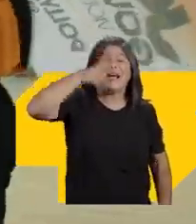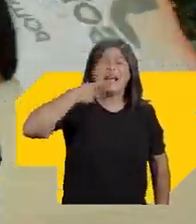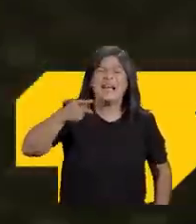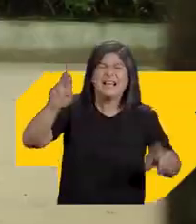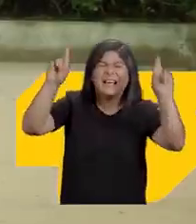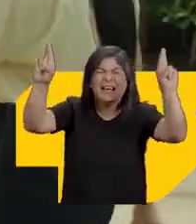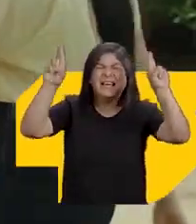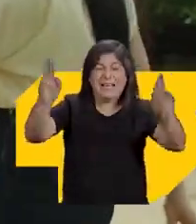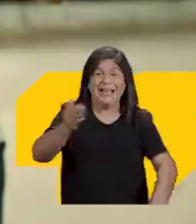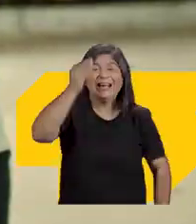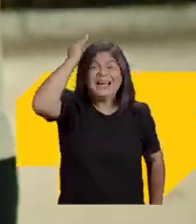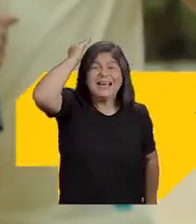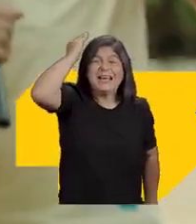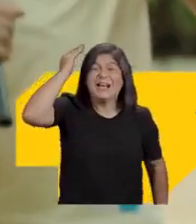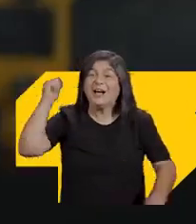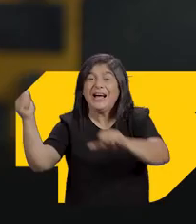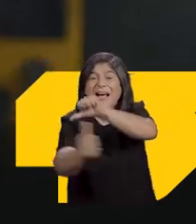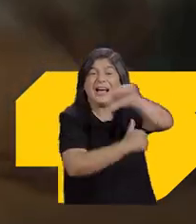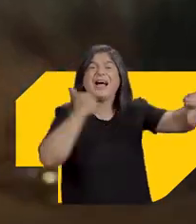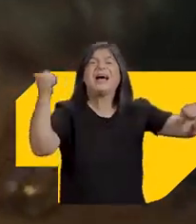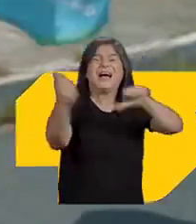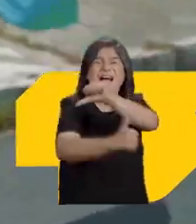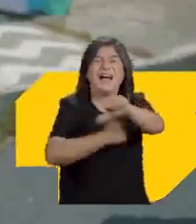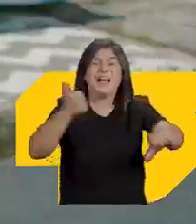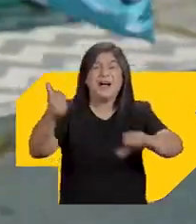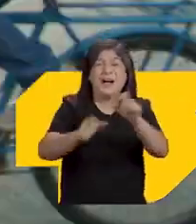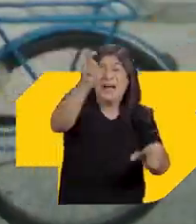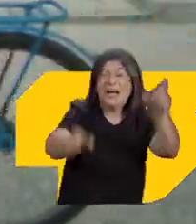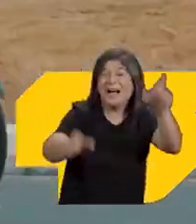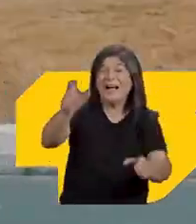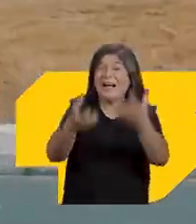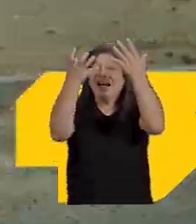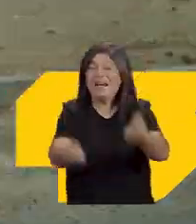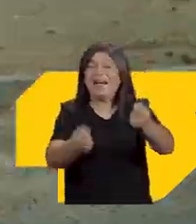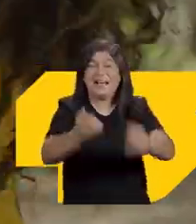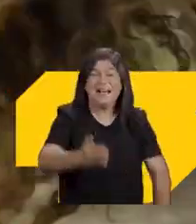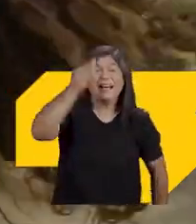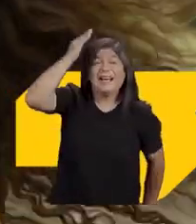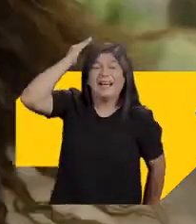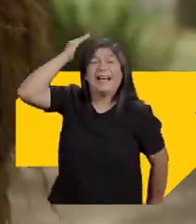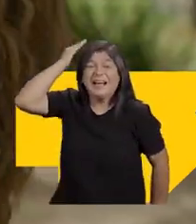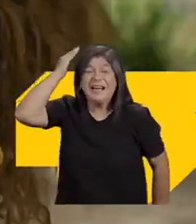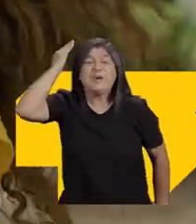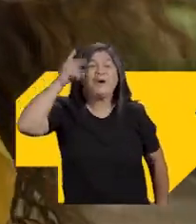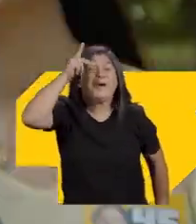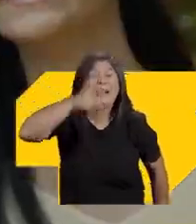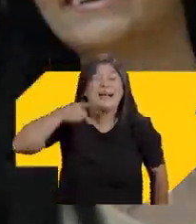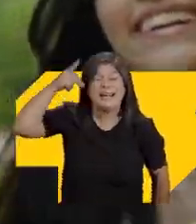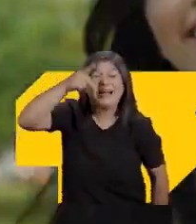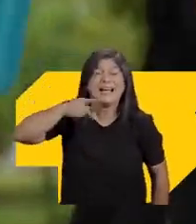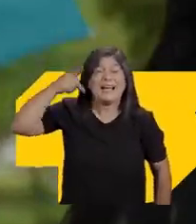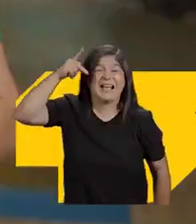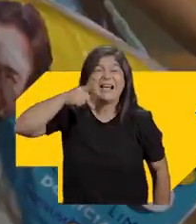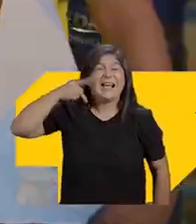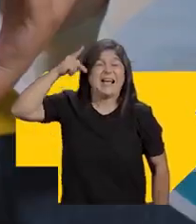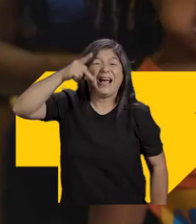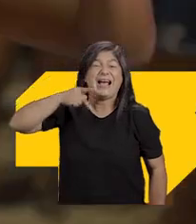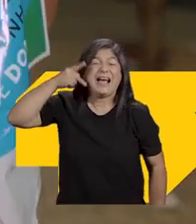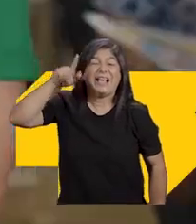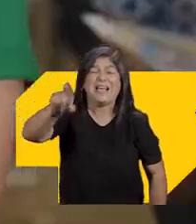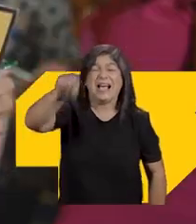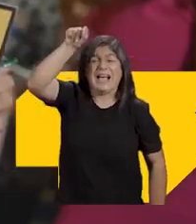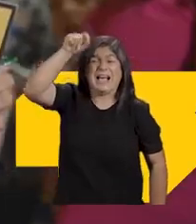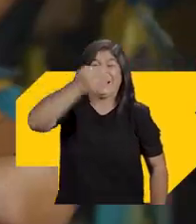governador. A Paraíba virou, a gente vai com Pedro. A Paraíba virou, o povo agora é Pedro. A Paraíba